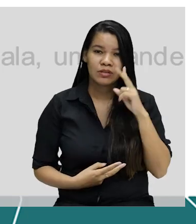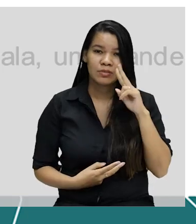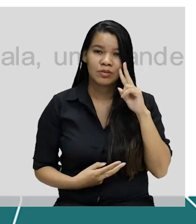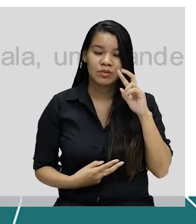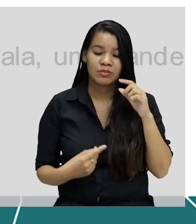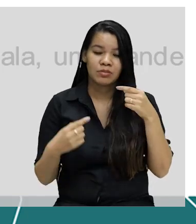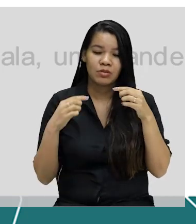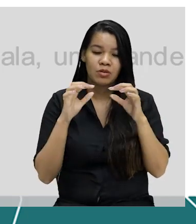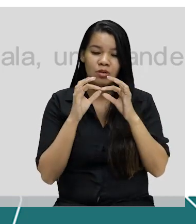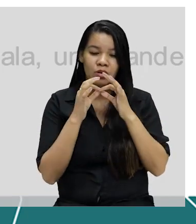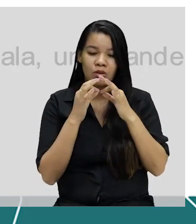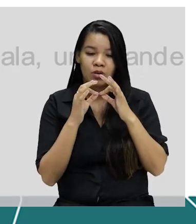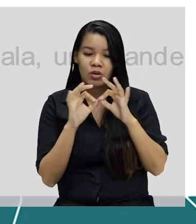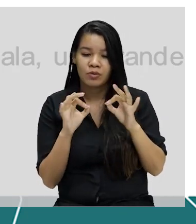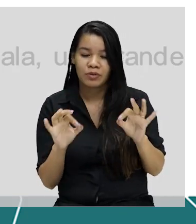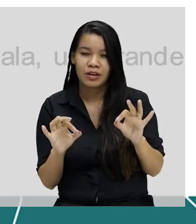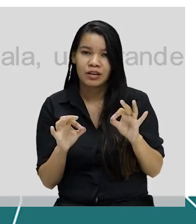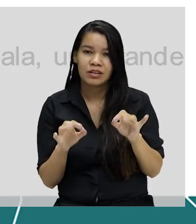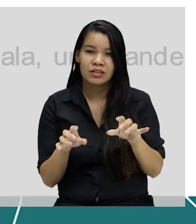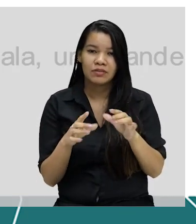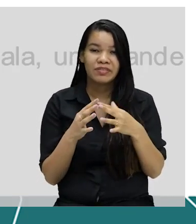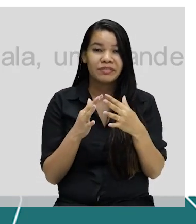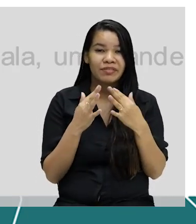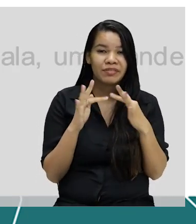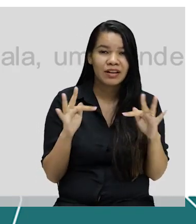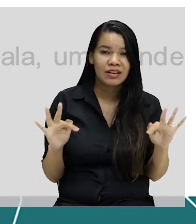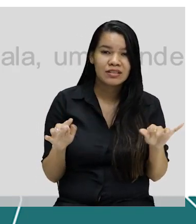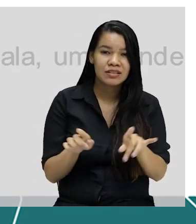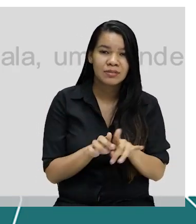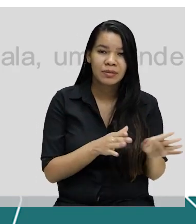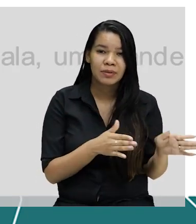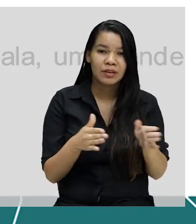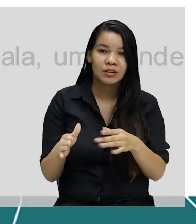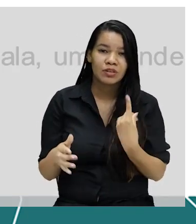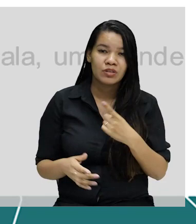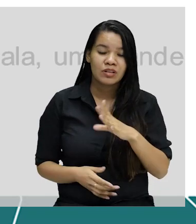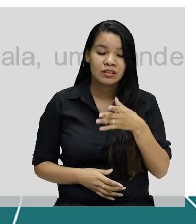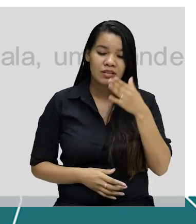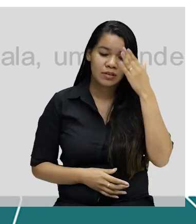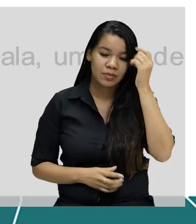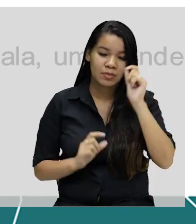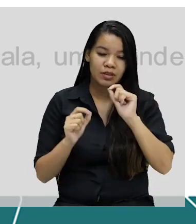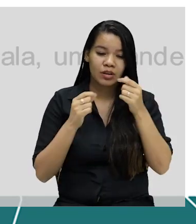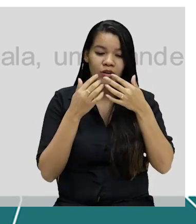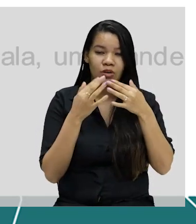período. Sabemos que a oração é um conjunto de palavras, né?